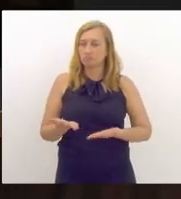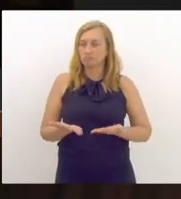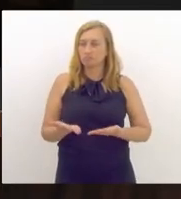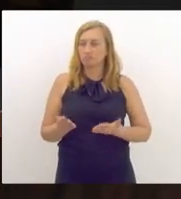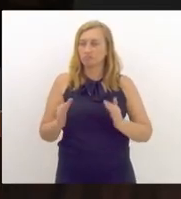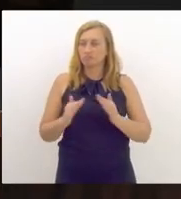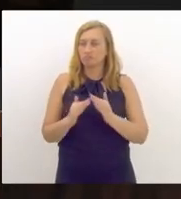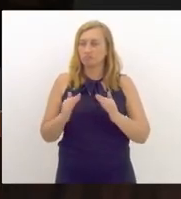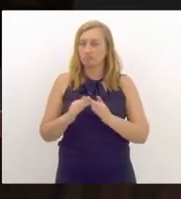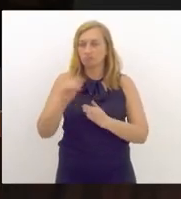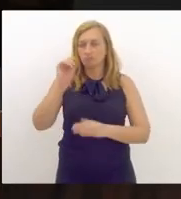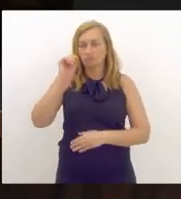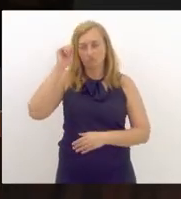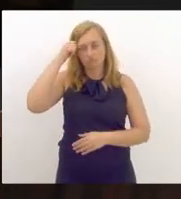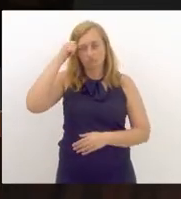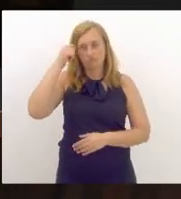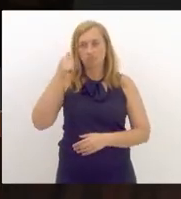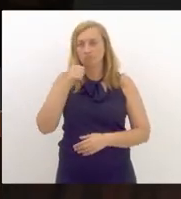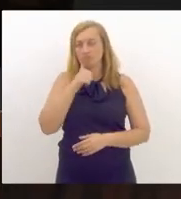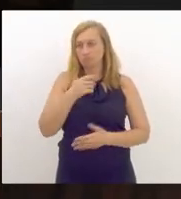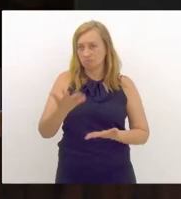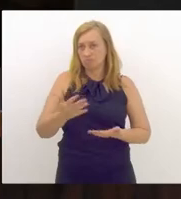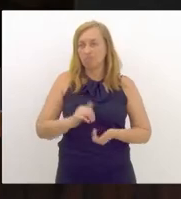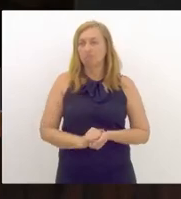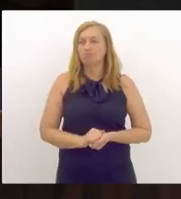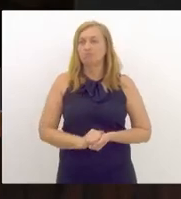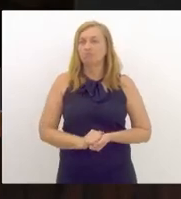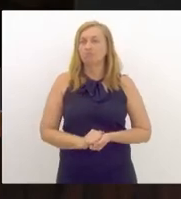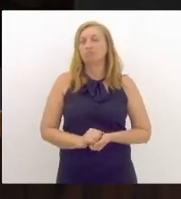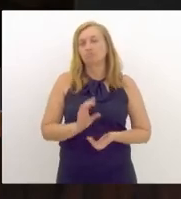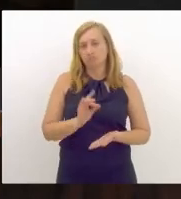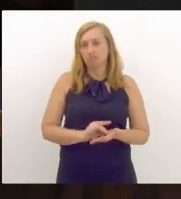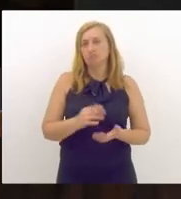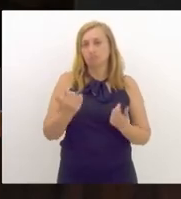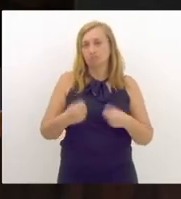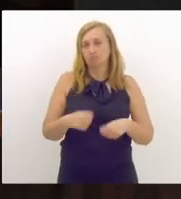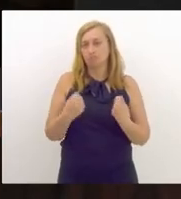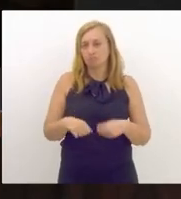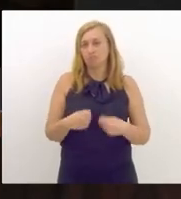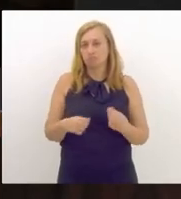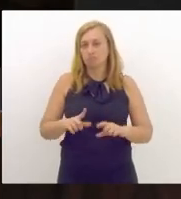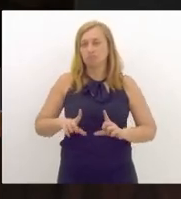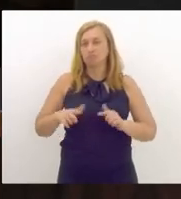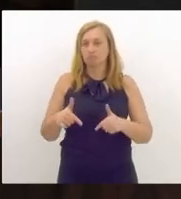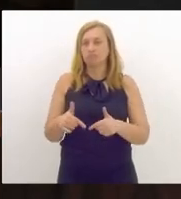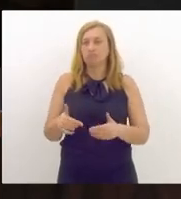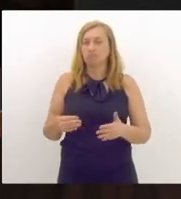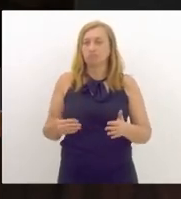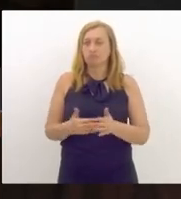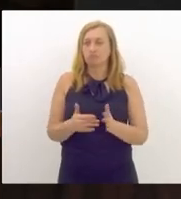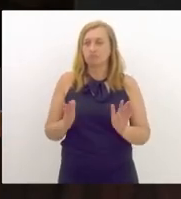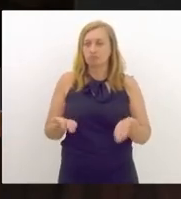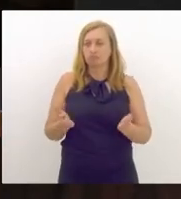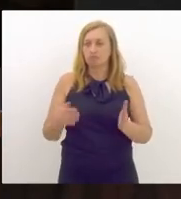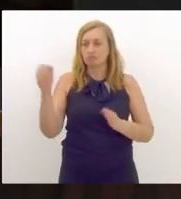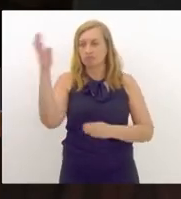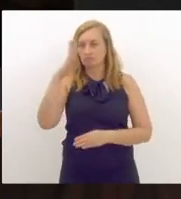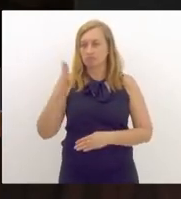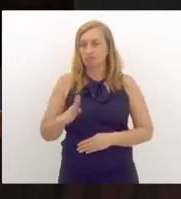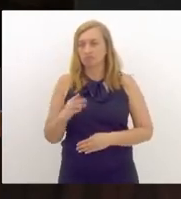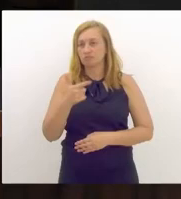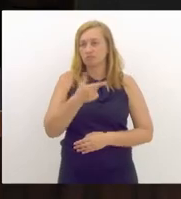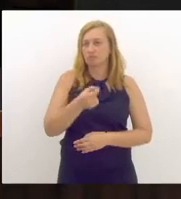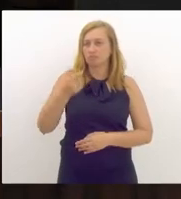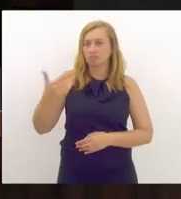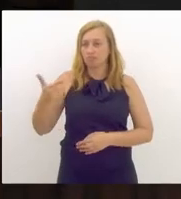presentes de casamento Então essa é uma realidade que a gente precisa combater ainda hoje Brasil de